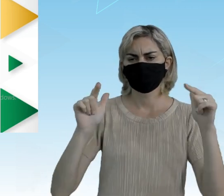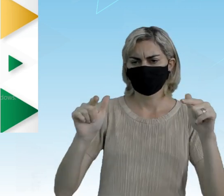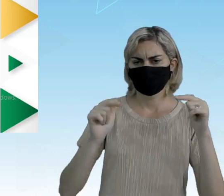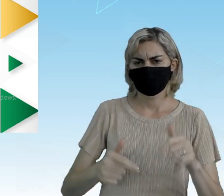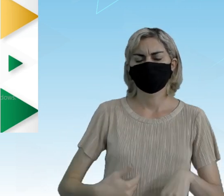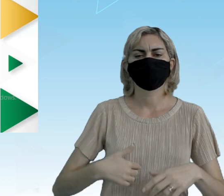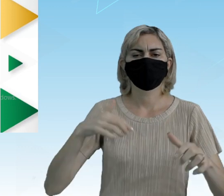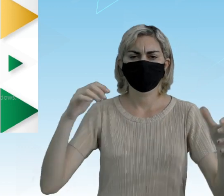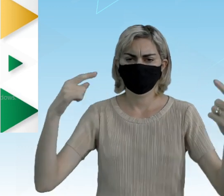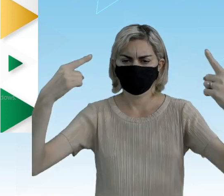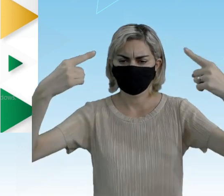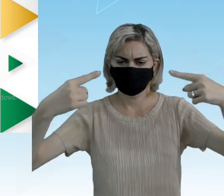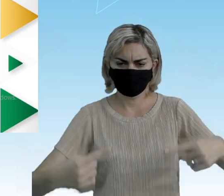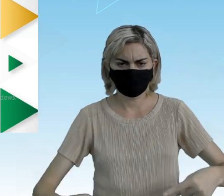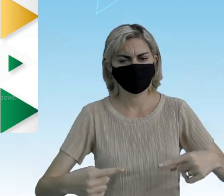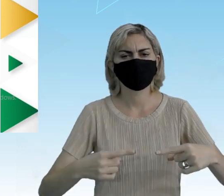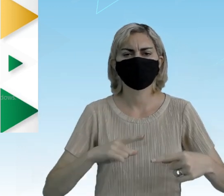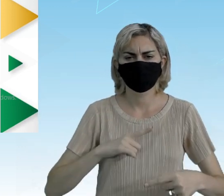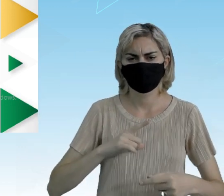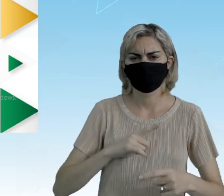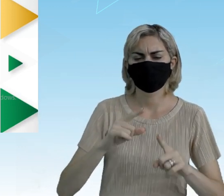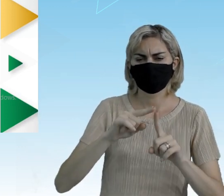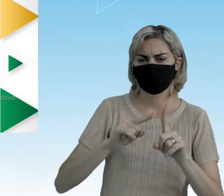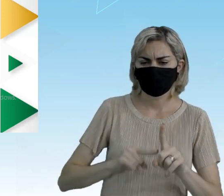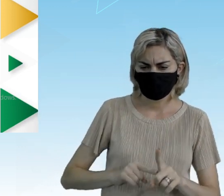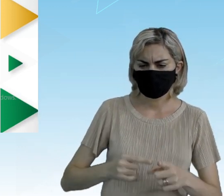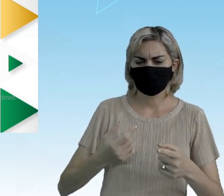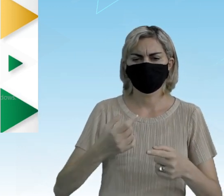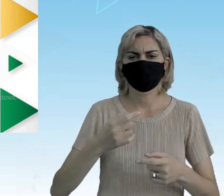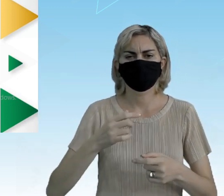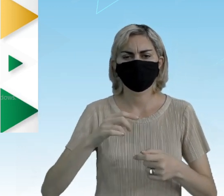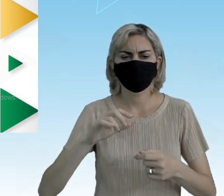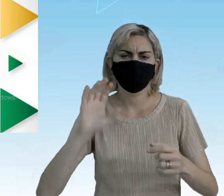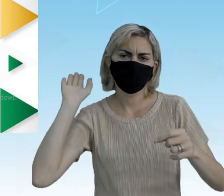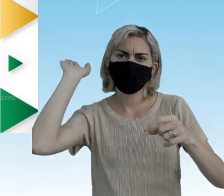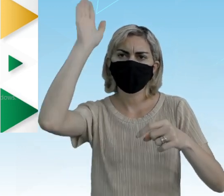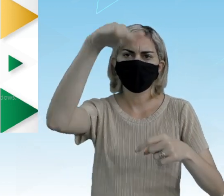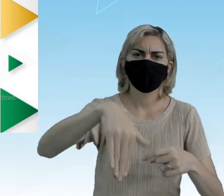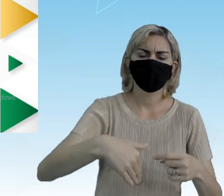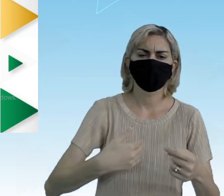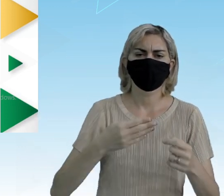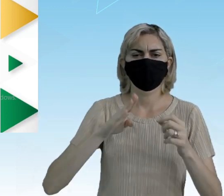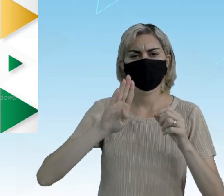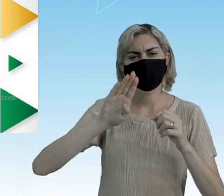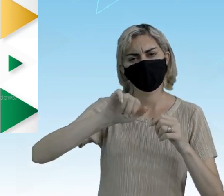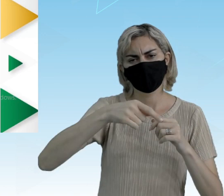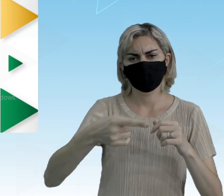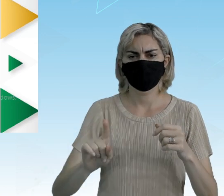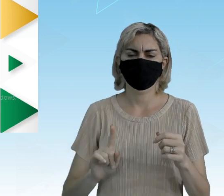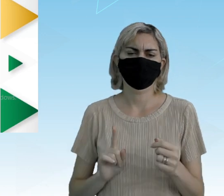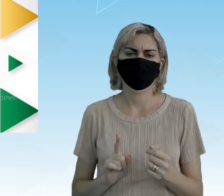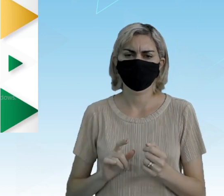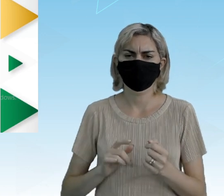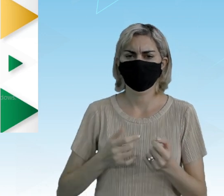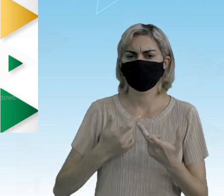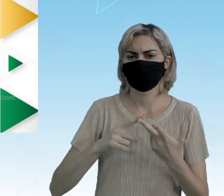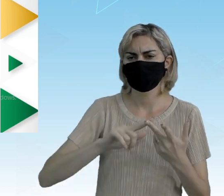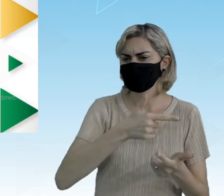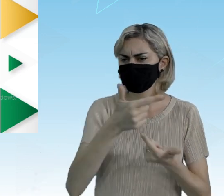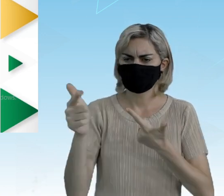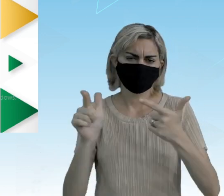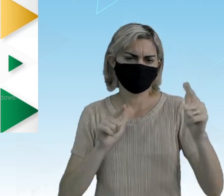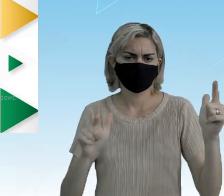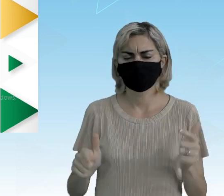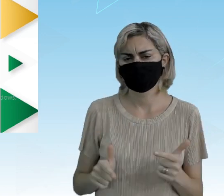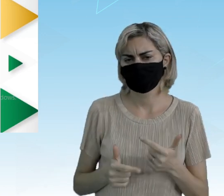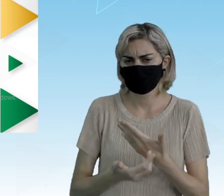e a competição. Exemplo, barrinha, zorrinha, vôlei, balão, mini handebol, entre outros. Eu